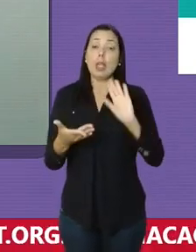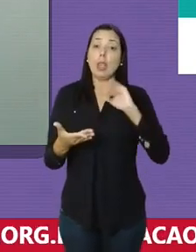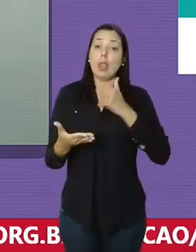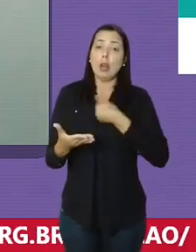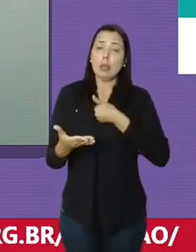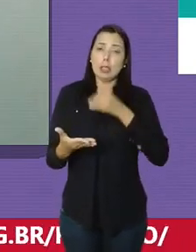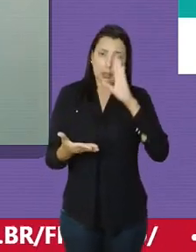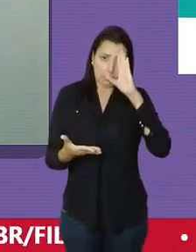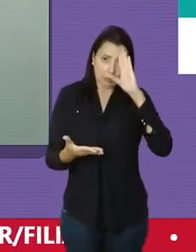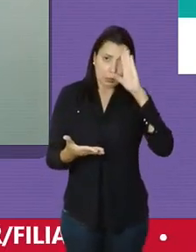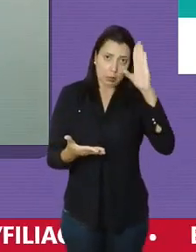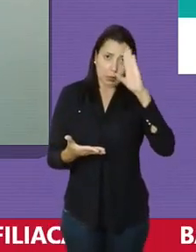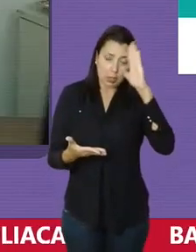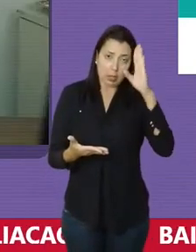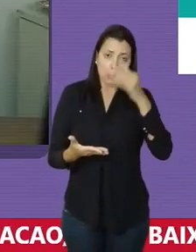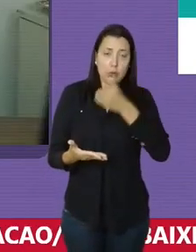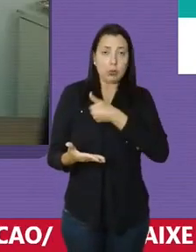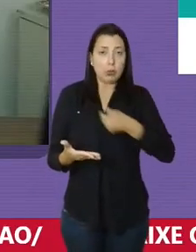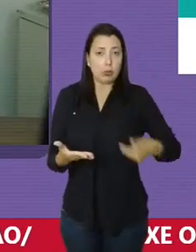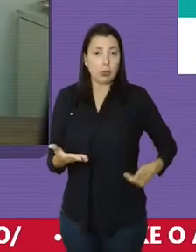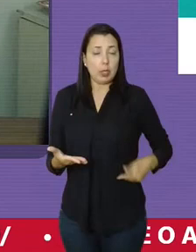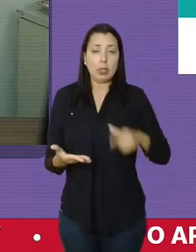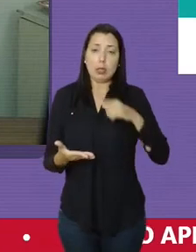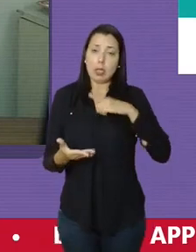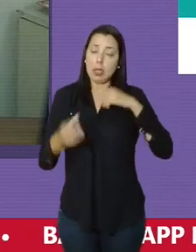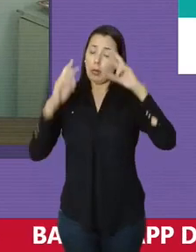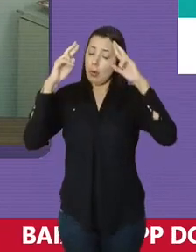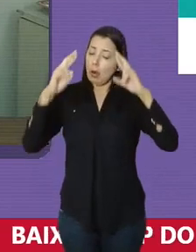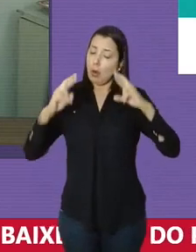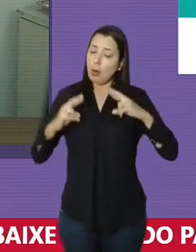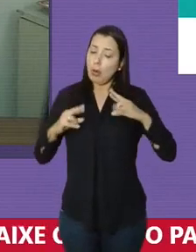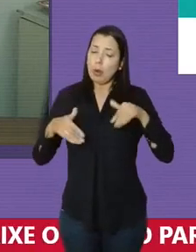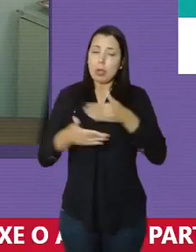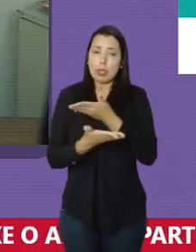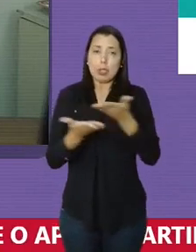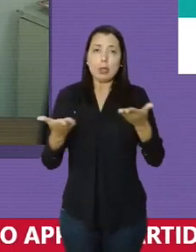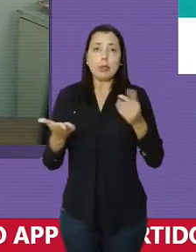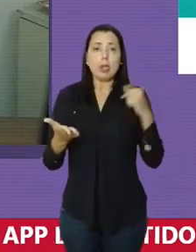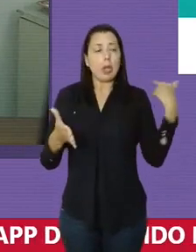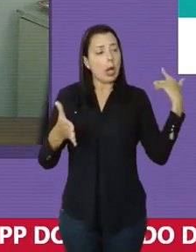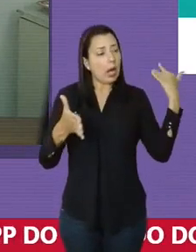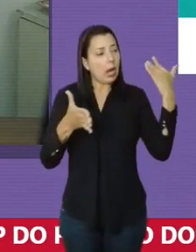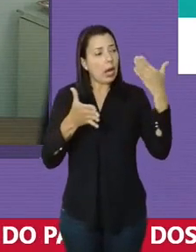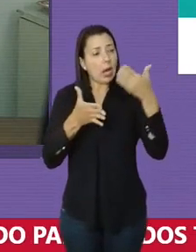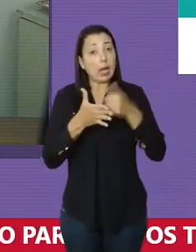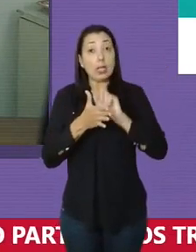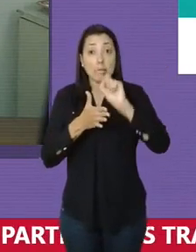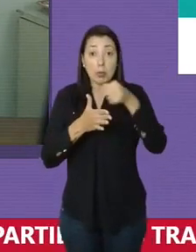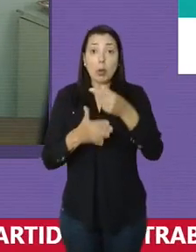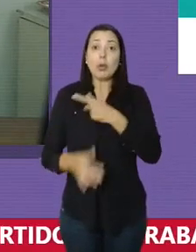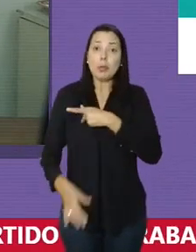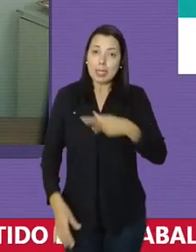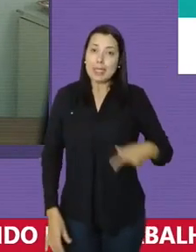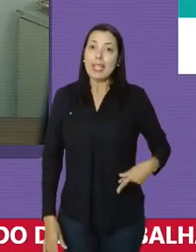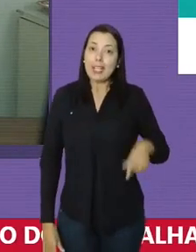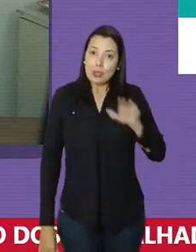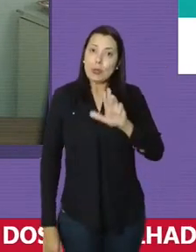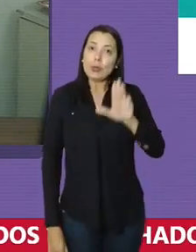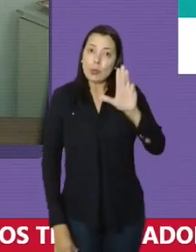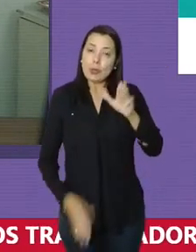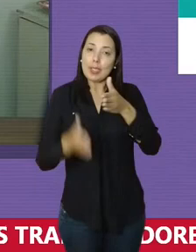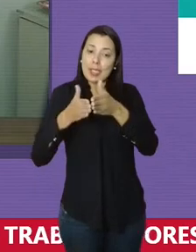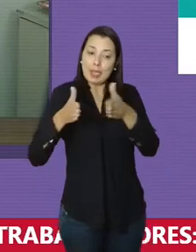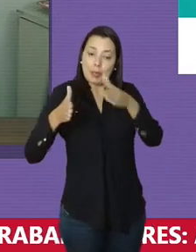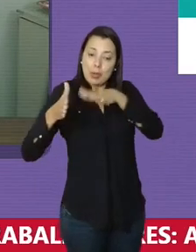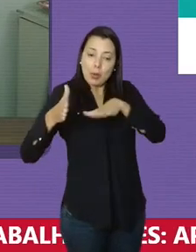nossas prioridades de governo. E eu tenho a honra de ter sucedido um presidente, o presidente Lula, que